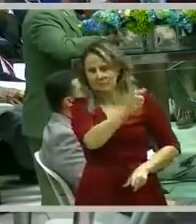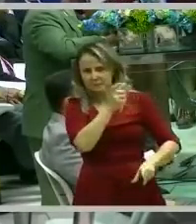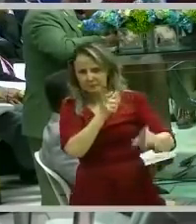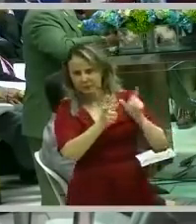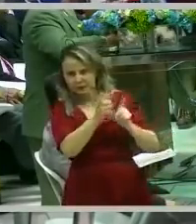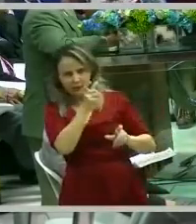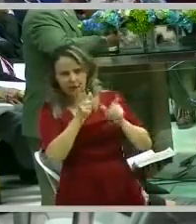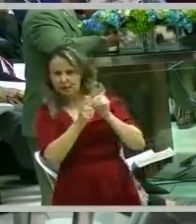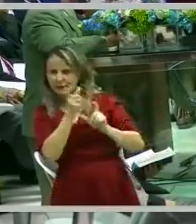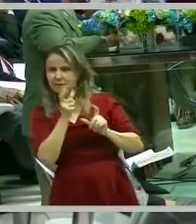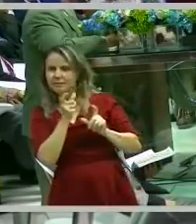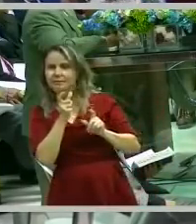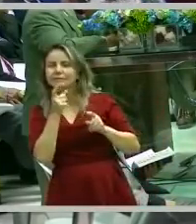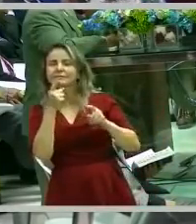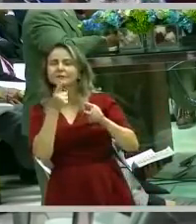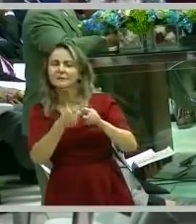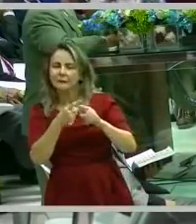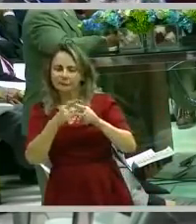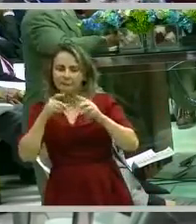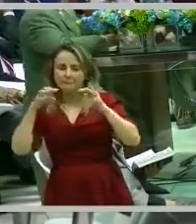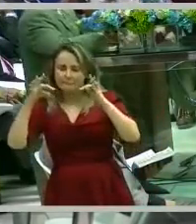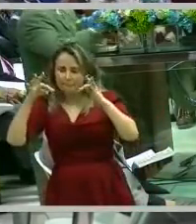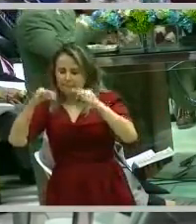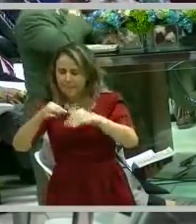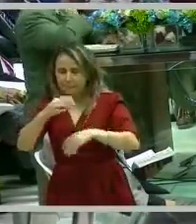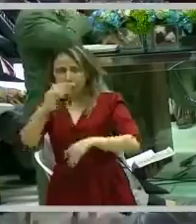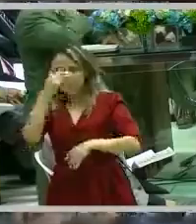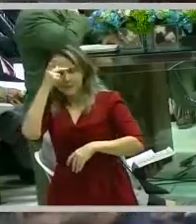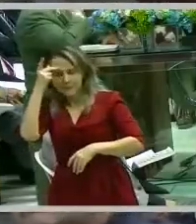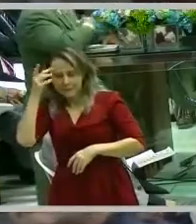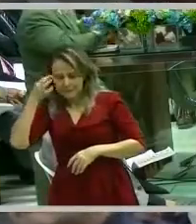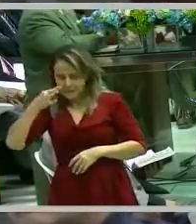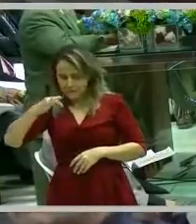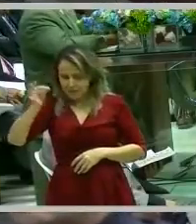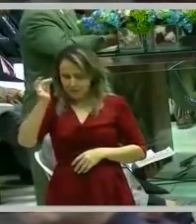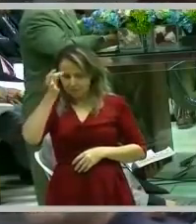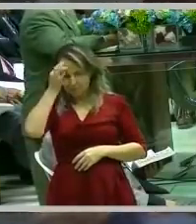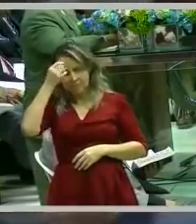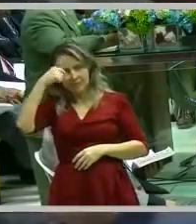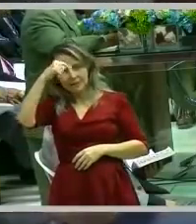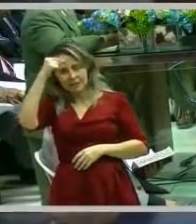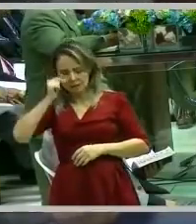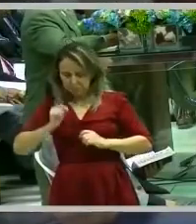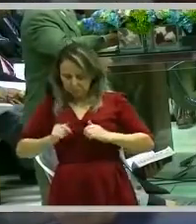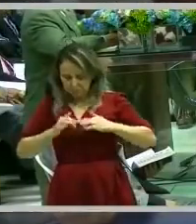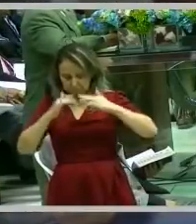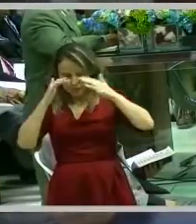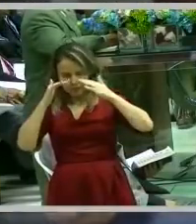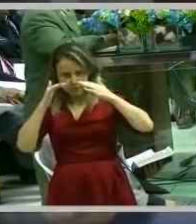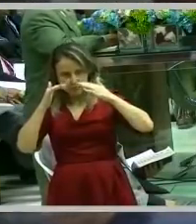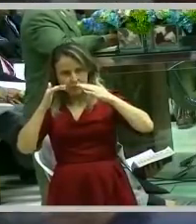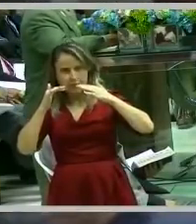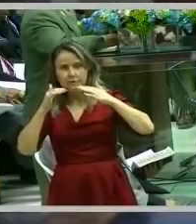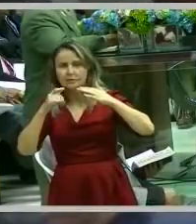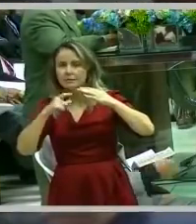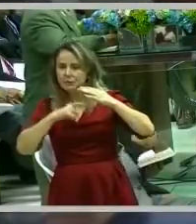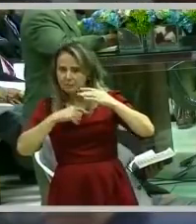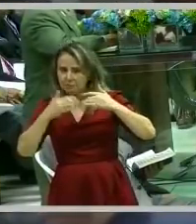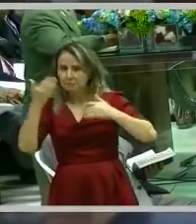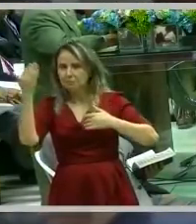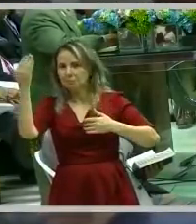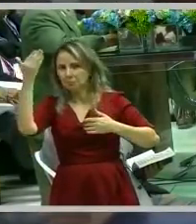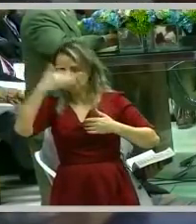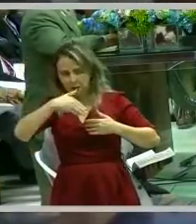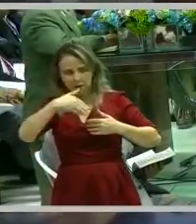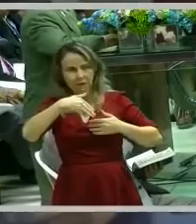pejorativos. Porque todo mundo cheio do Espírito Santo, ele passa por uma prova de zombaria. Aleluia.